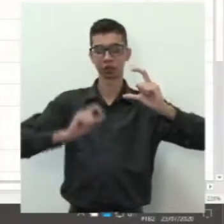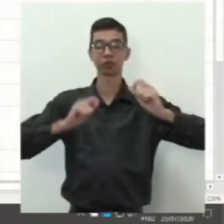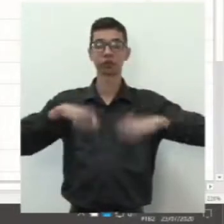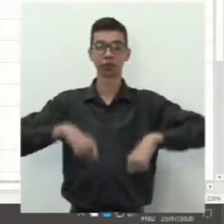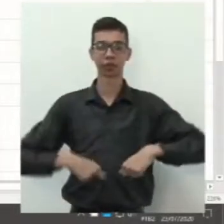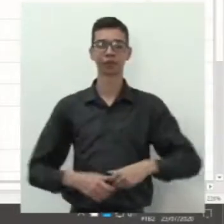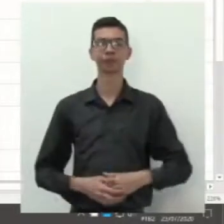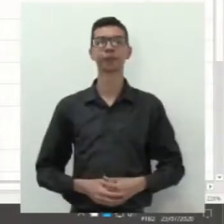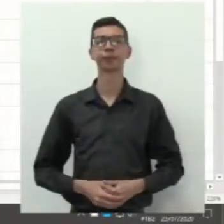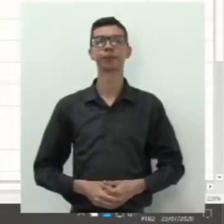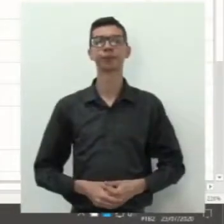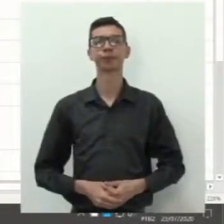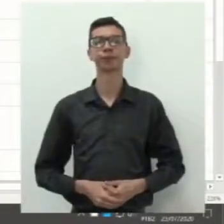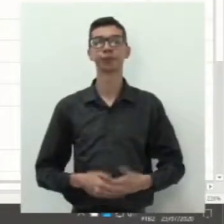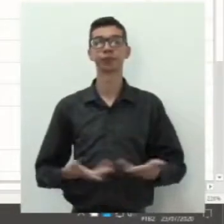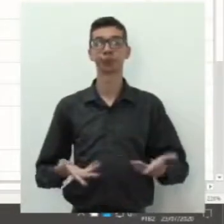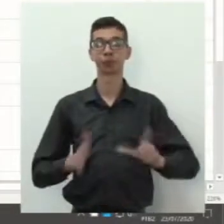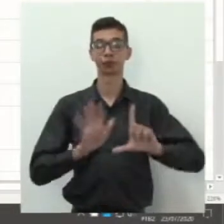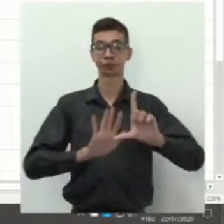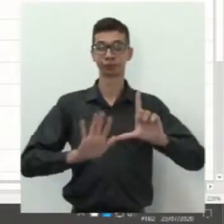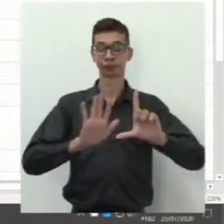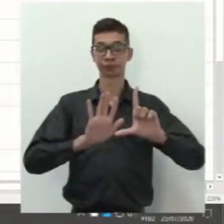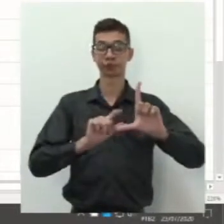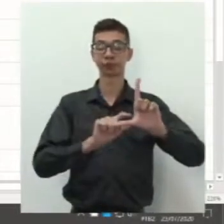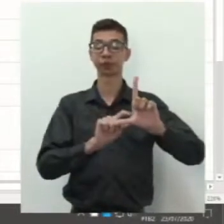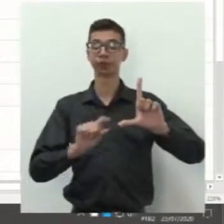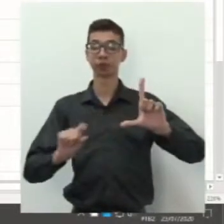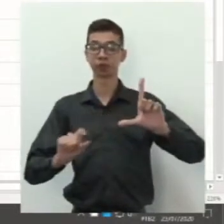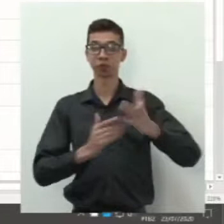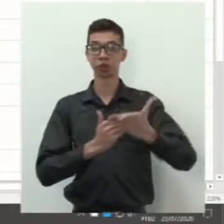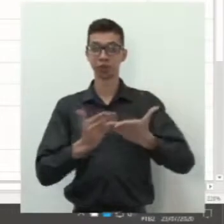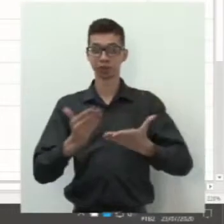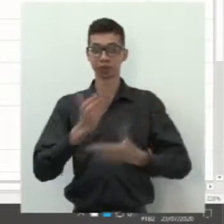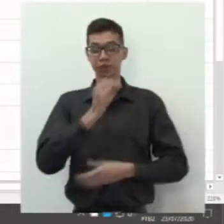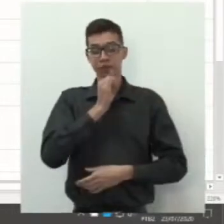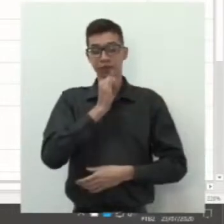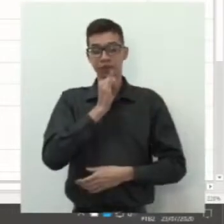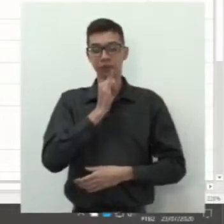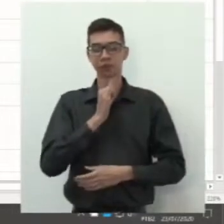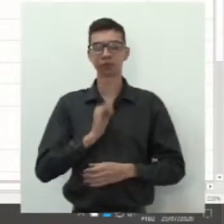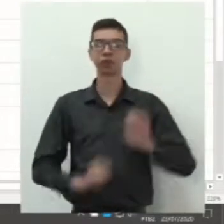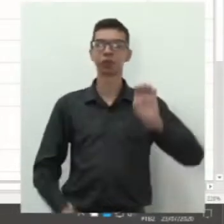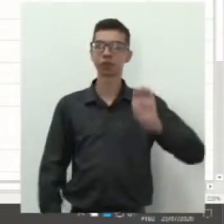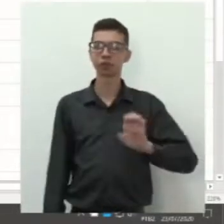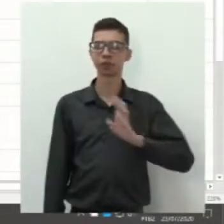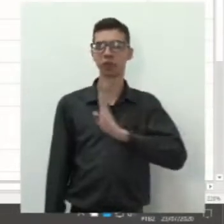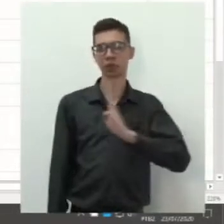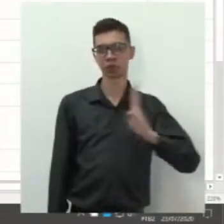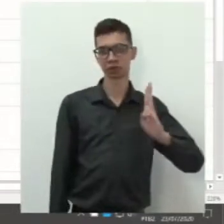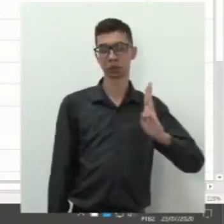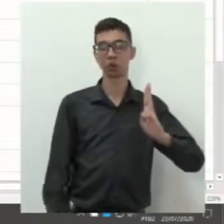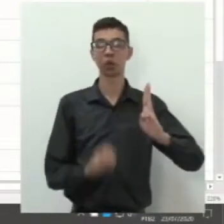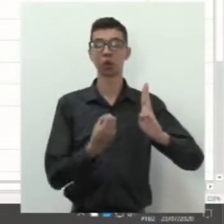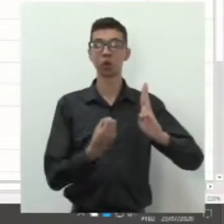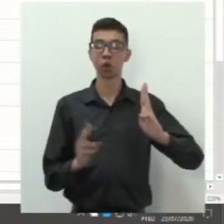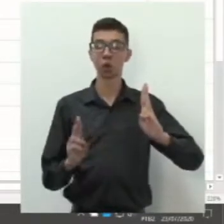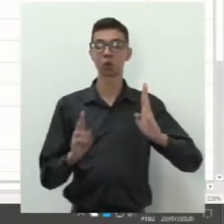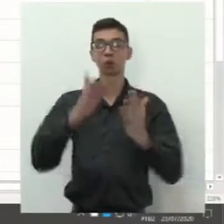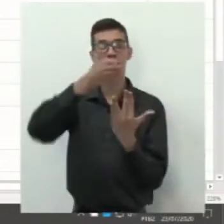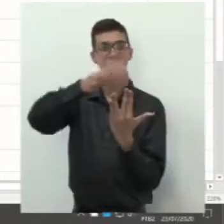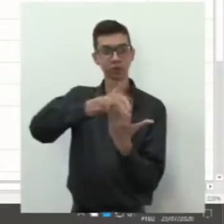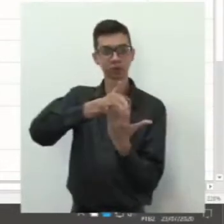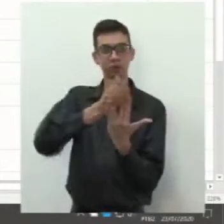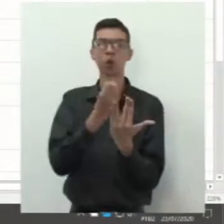baixo aqui na página inicial, eu deixo se ela está alinhada à esquerda, centralizado, ou alinhado à direita